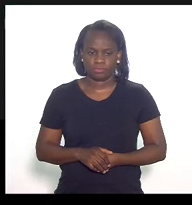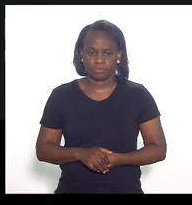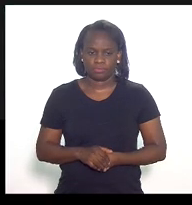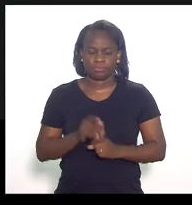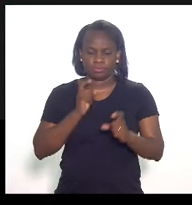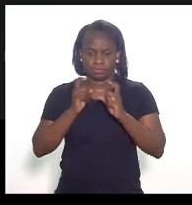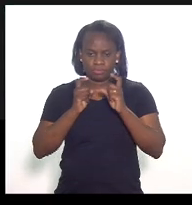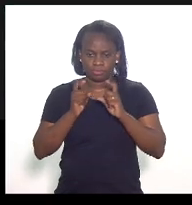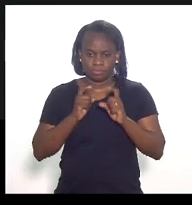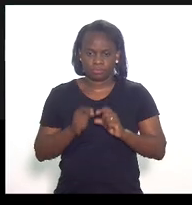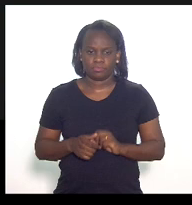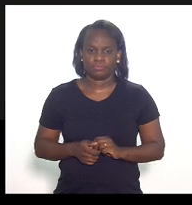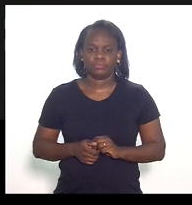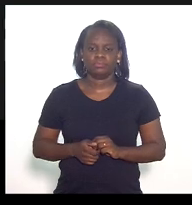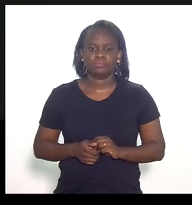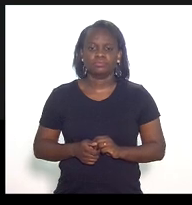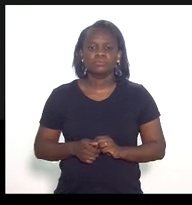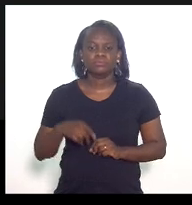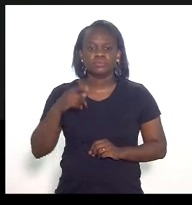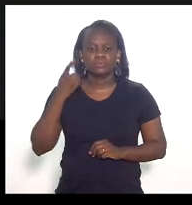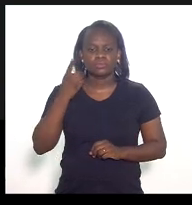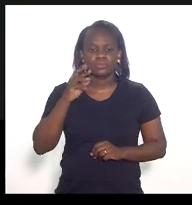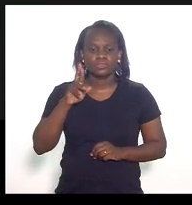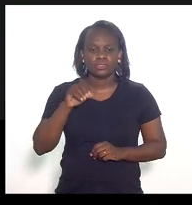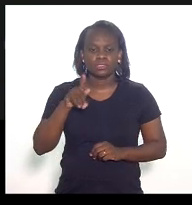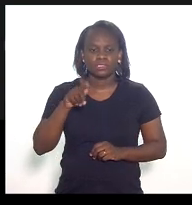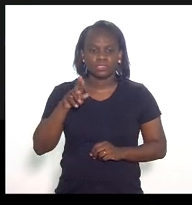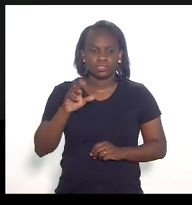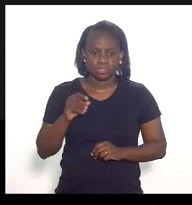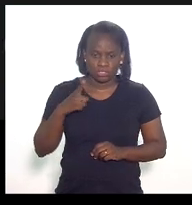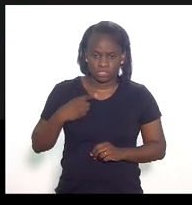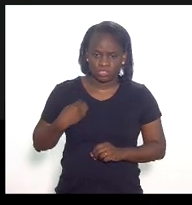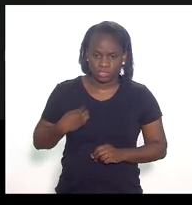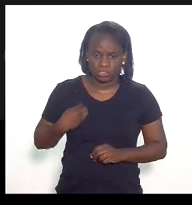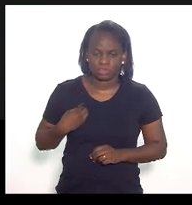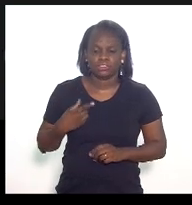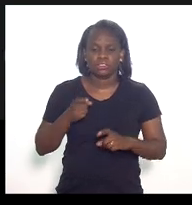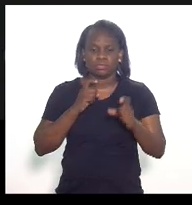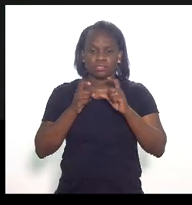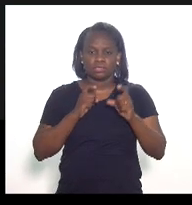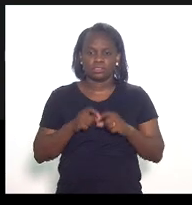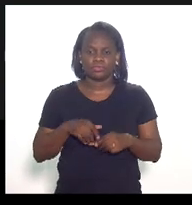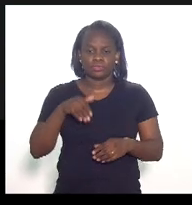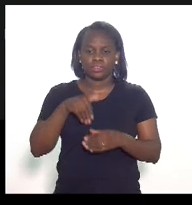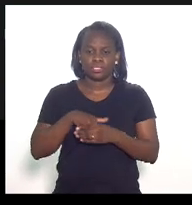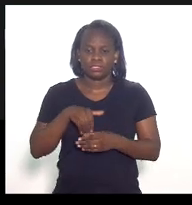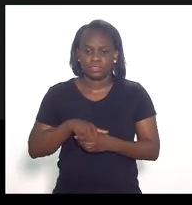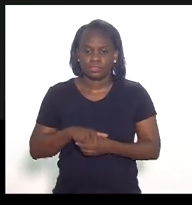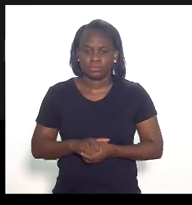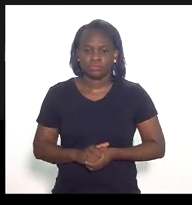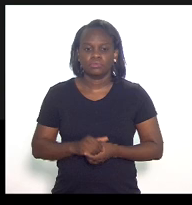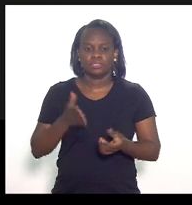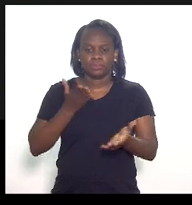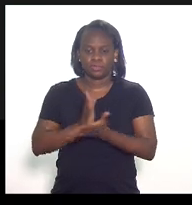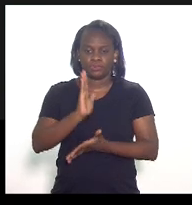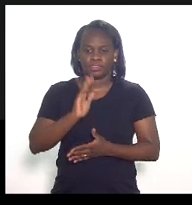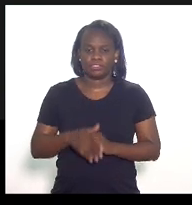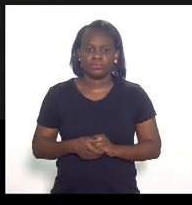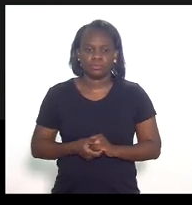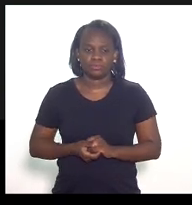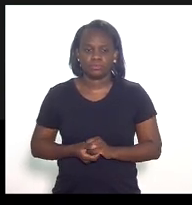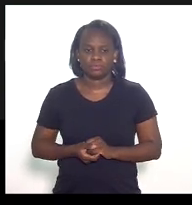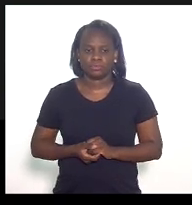Em discussão, o deputado Rodrigo Amorim ainda se encontra logado. Então, em discussão, em votação, aprovado.